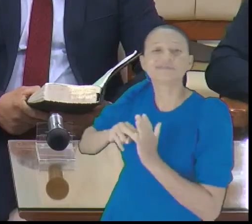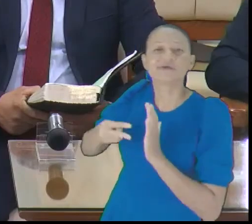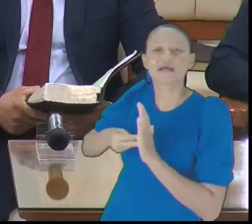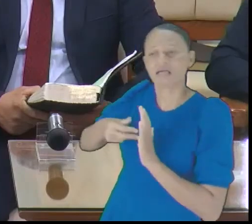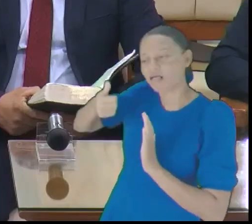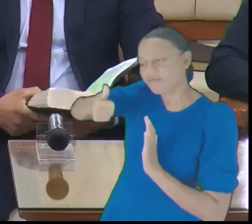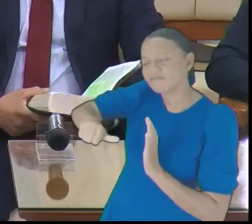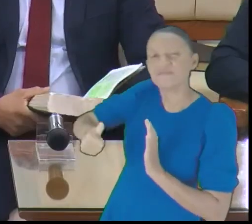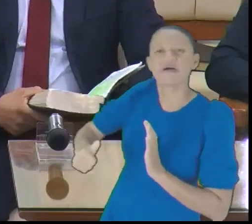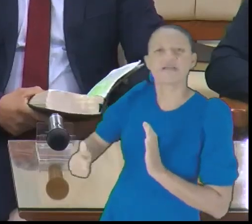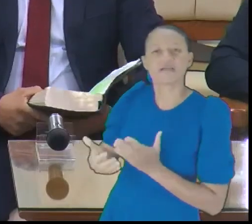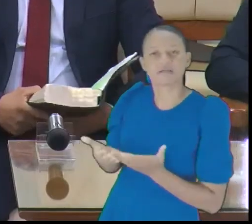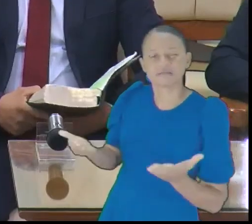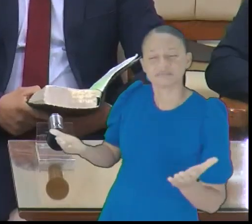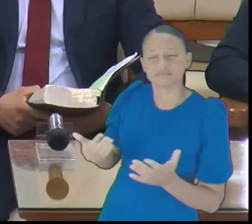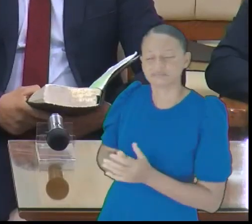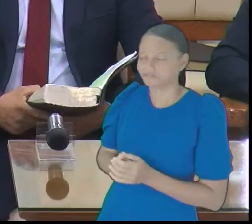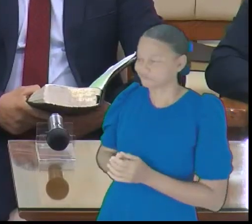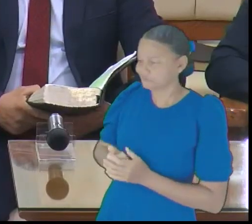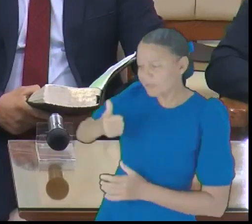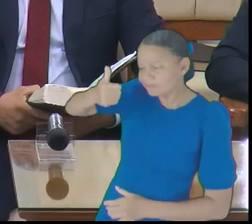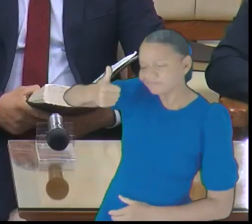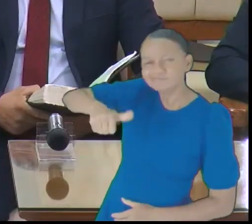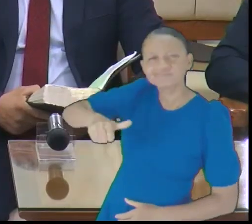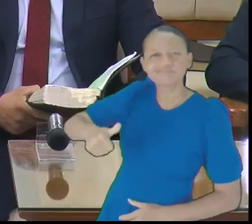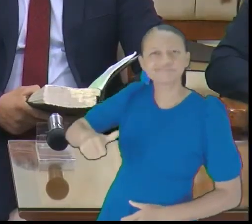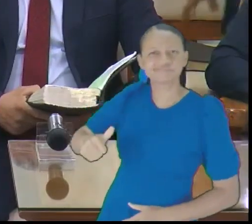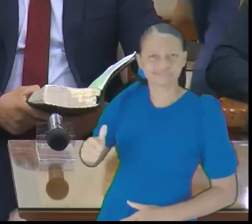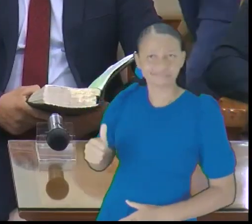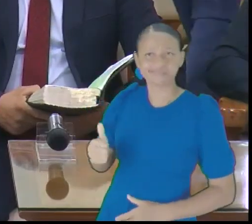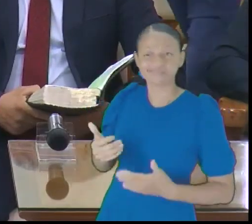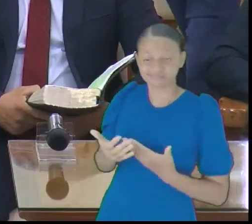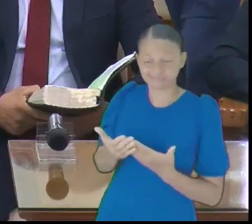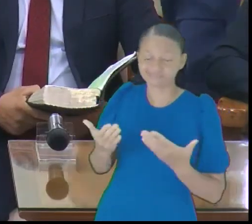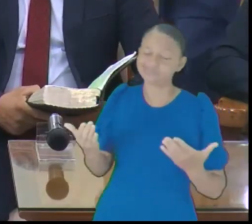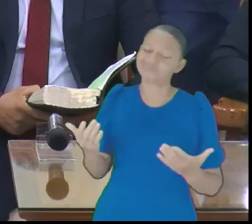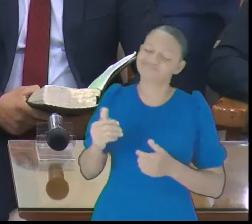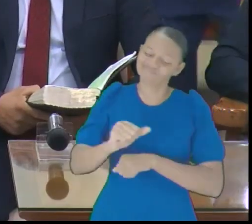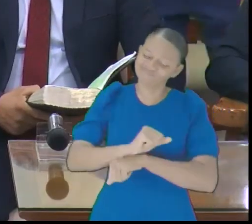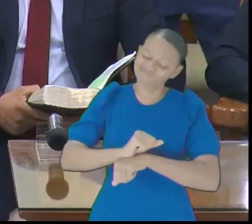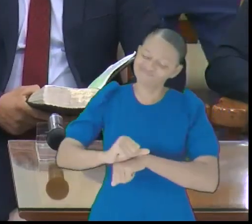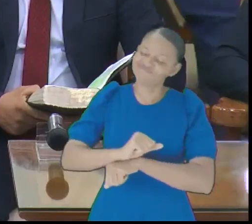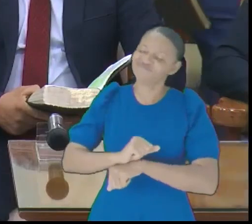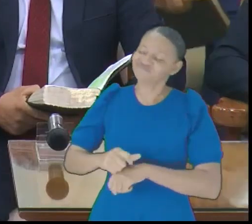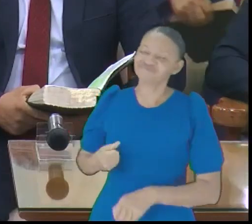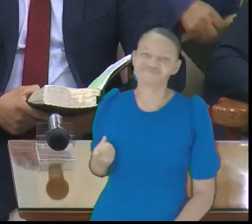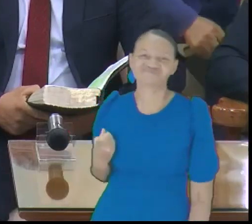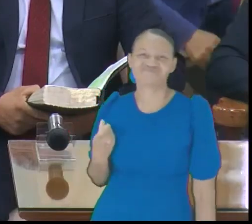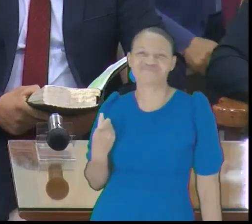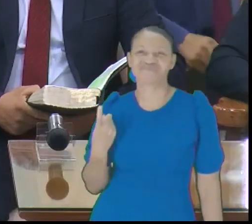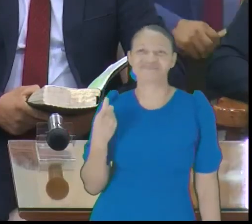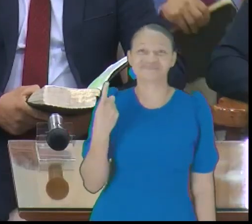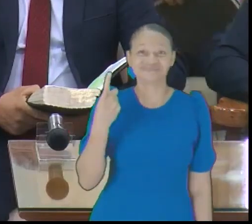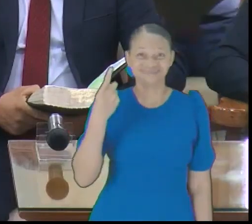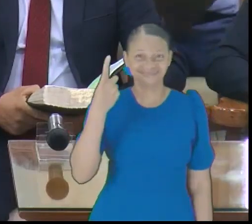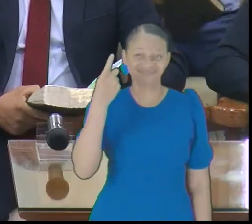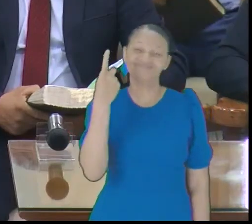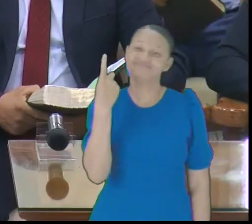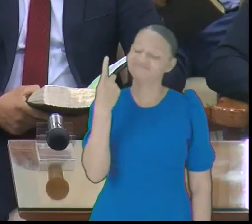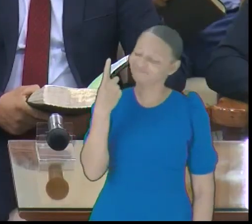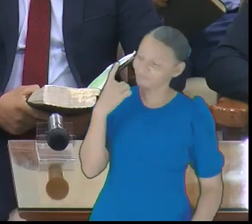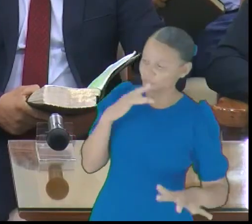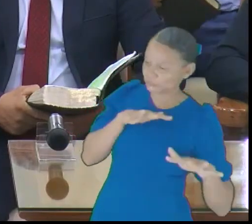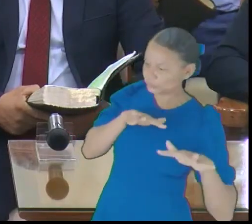E no quesito provação, Abraão se destacou porque